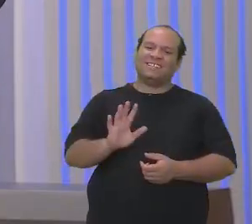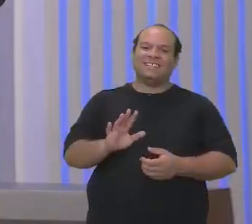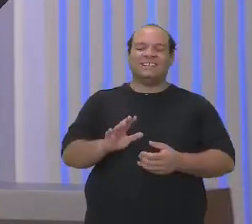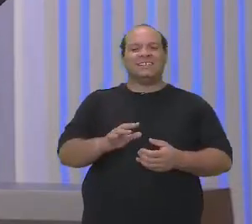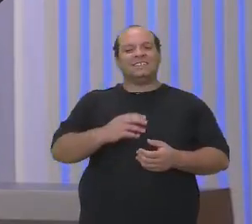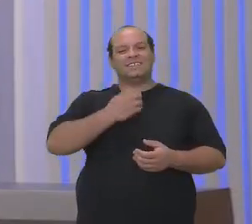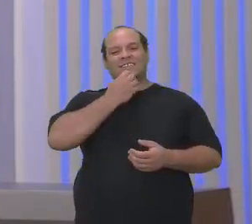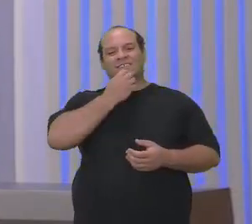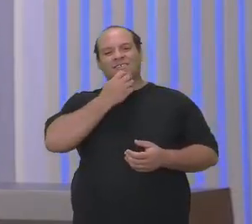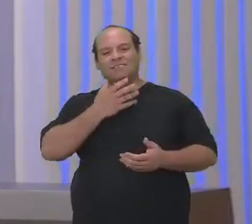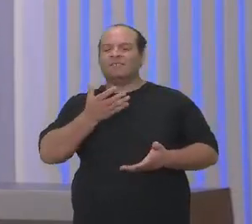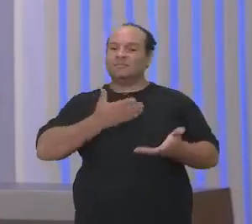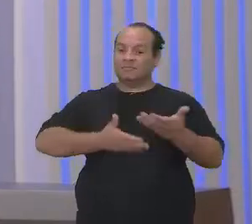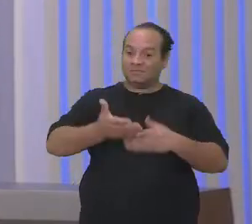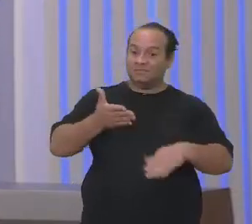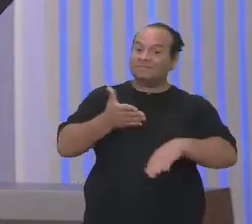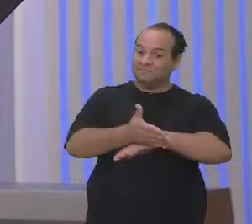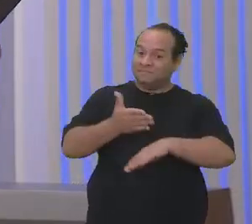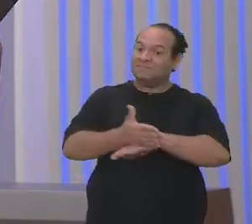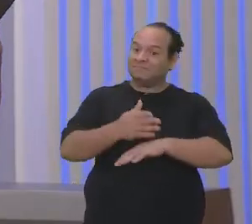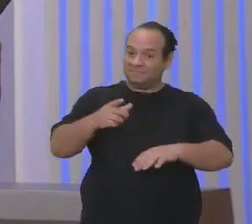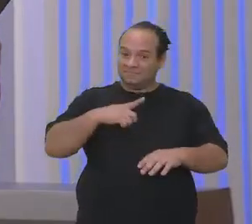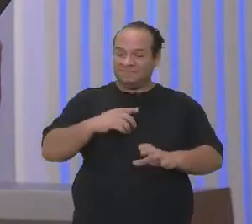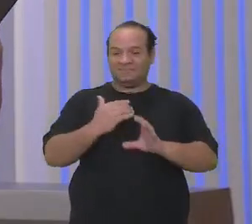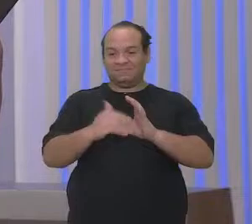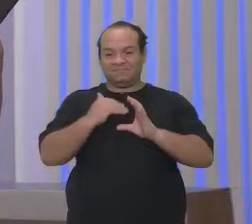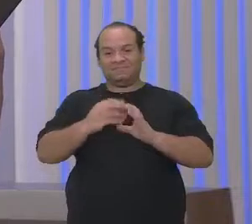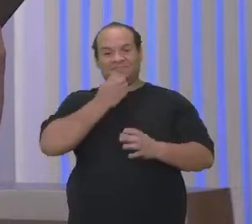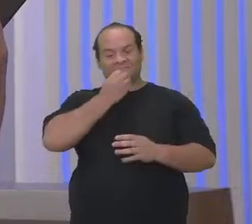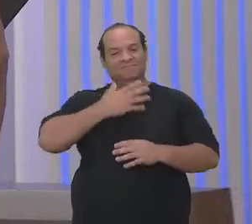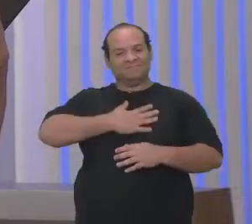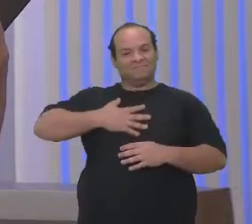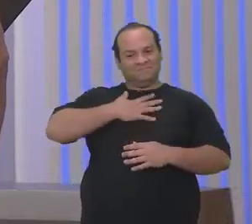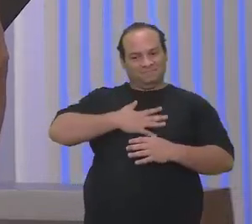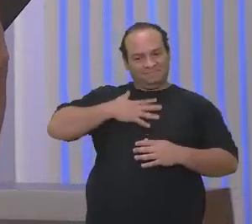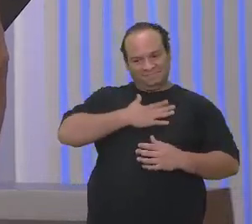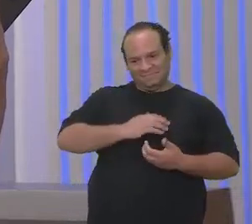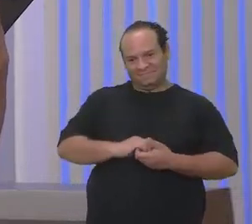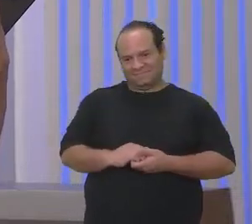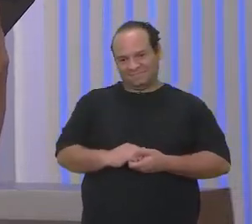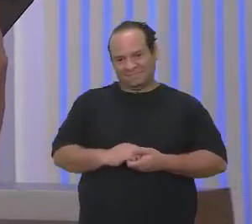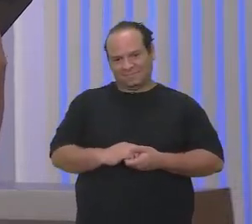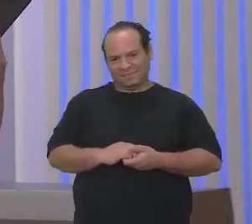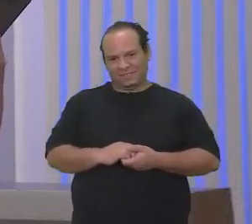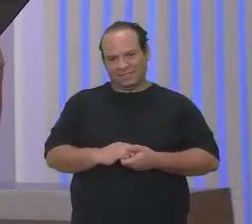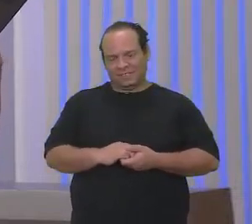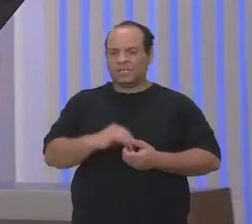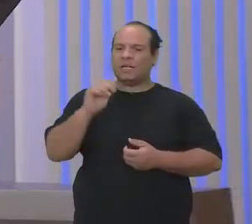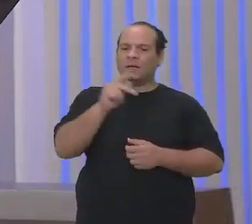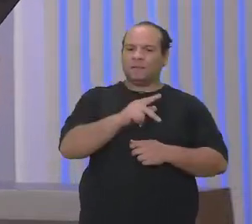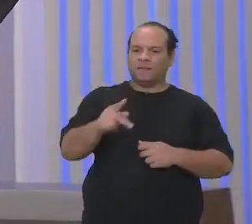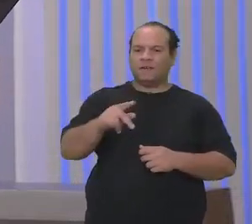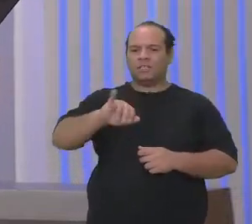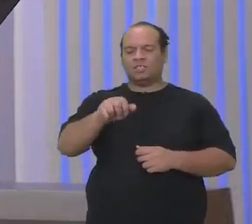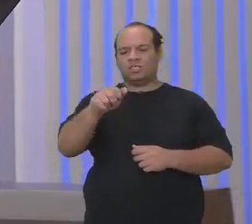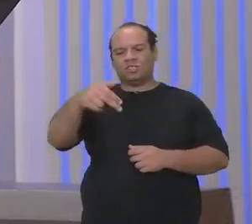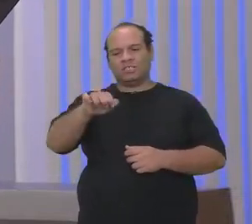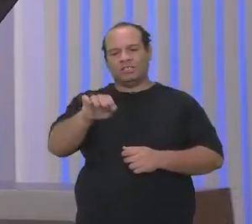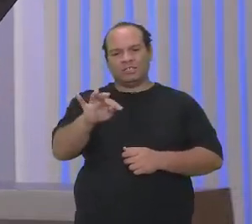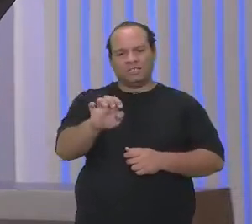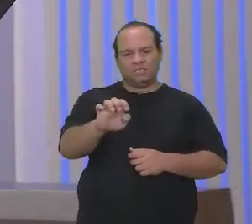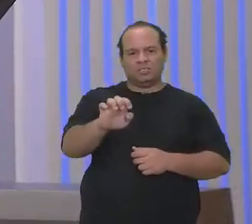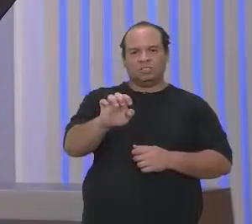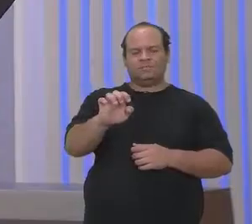Olá! E temos interações aqui no chat, viu? Gostei de ver. Bom, a professora Janete escreveu aqui